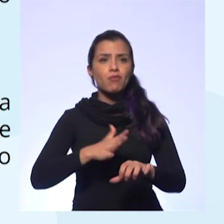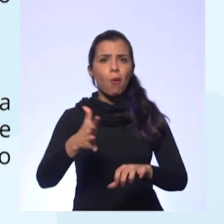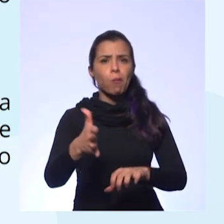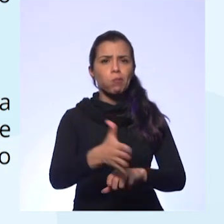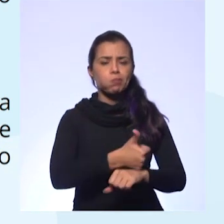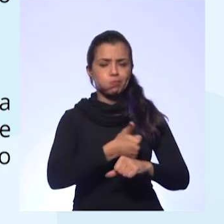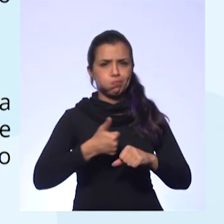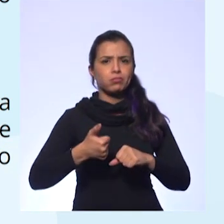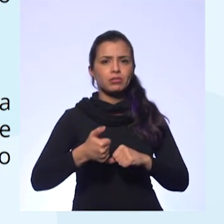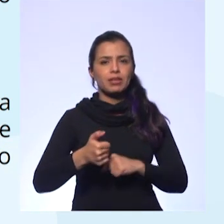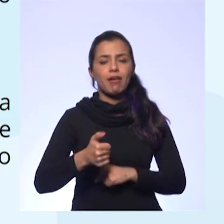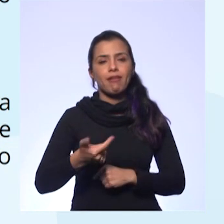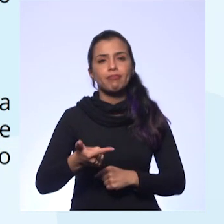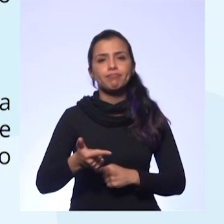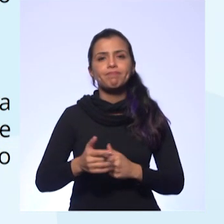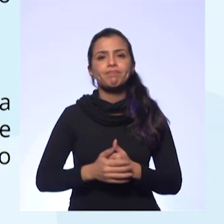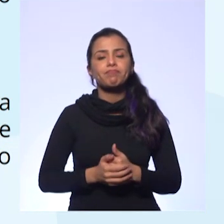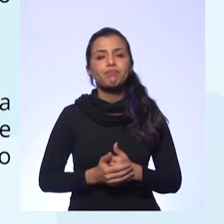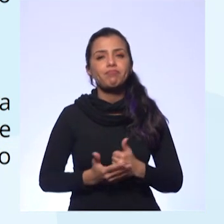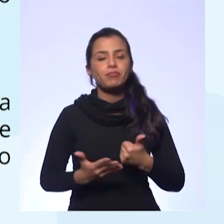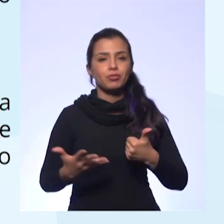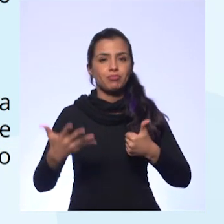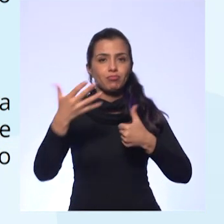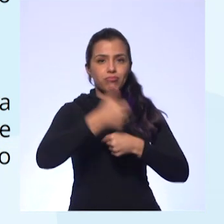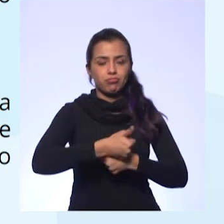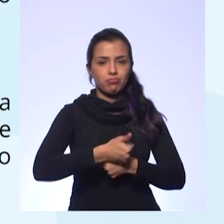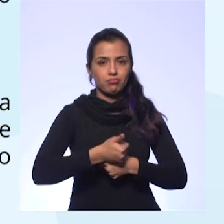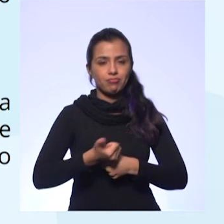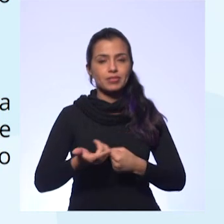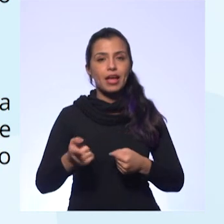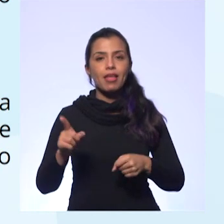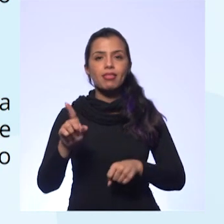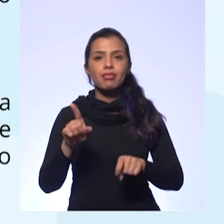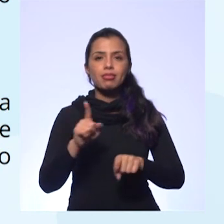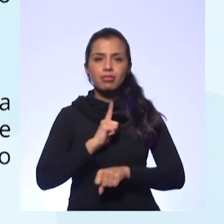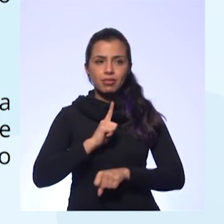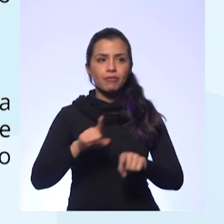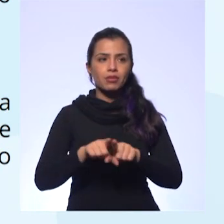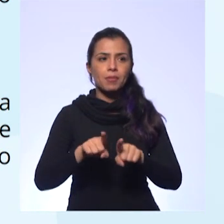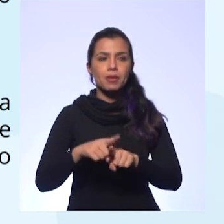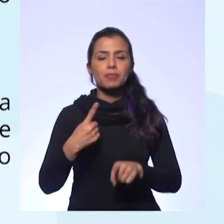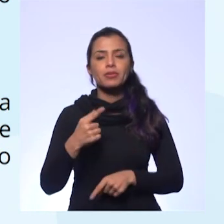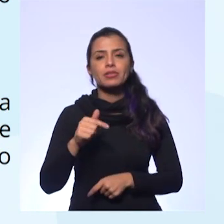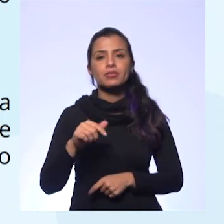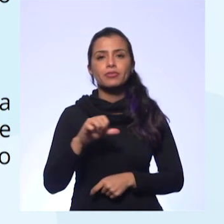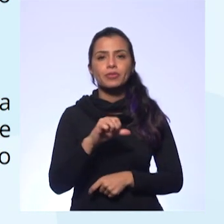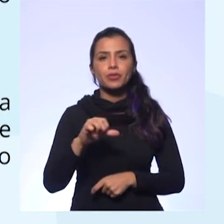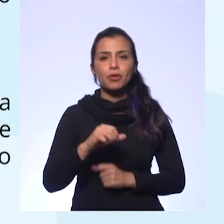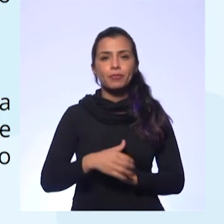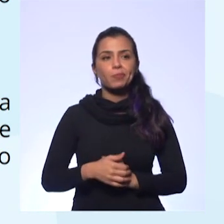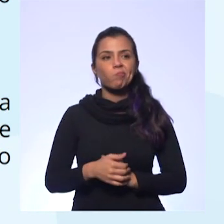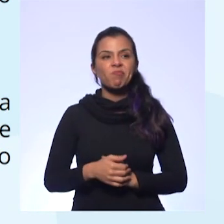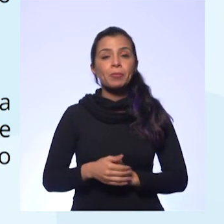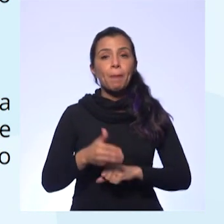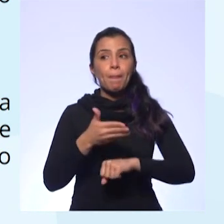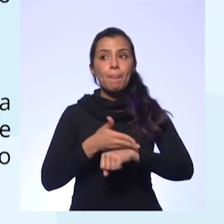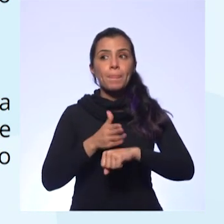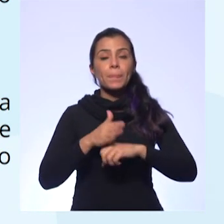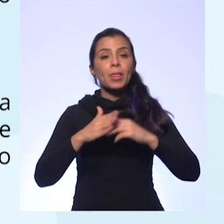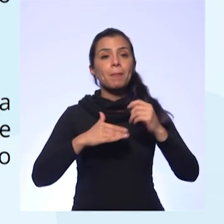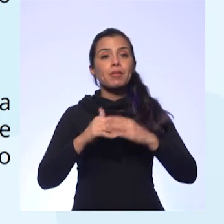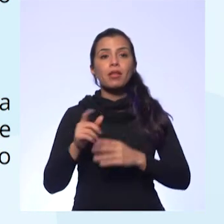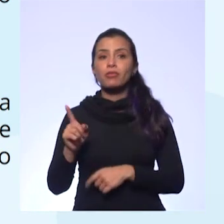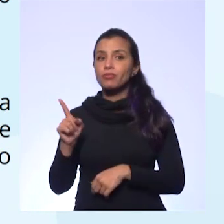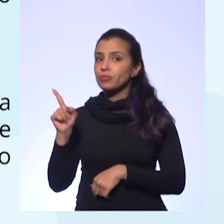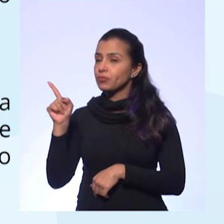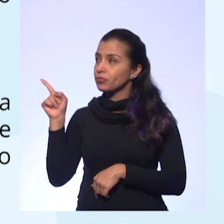da Revolução Francesa em 1799. A habilidade que a gente está trabalhando é a mesma da aula anterior: identificar